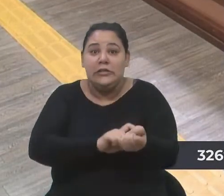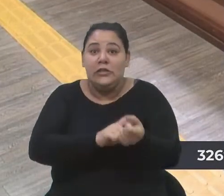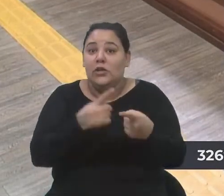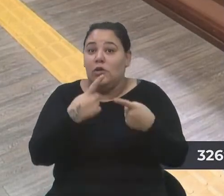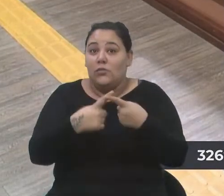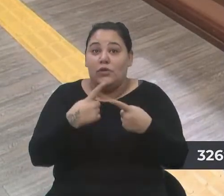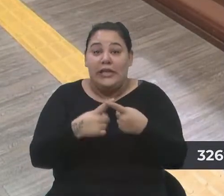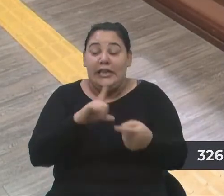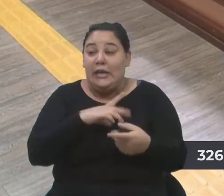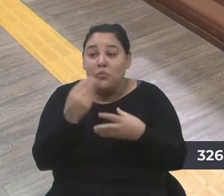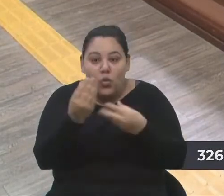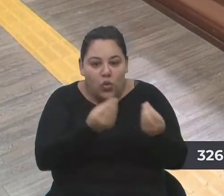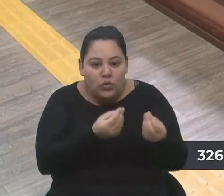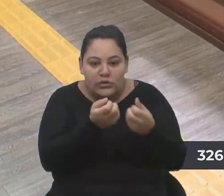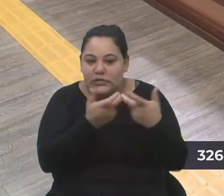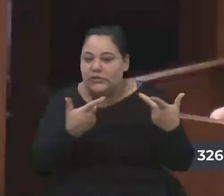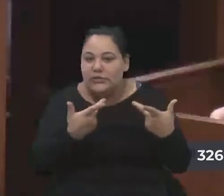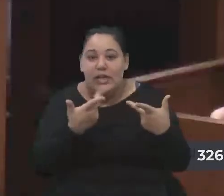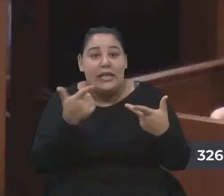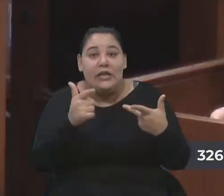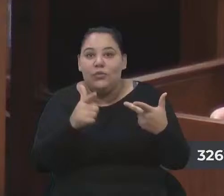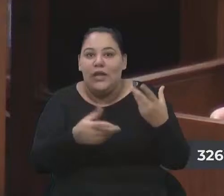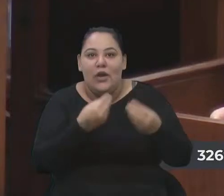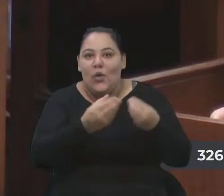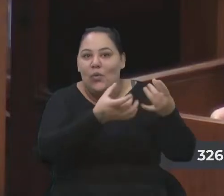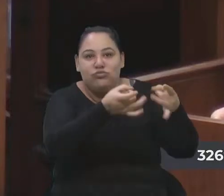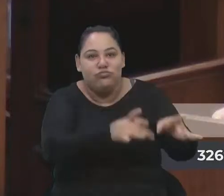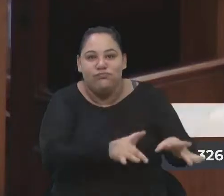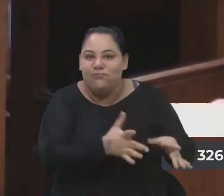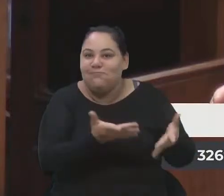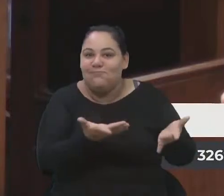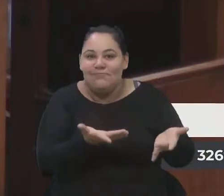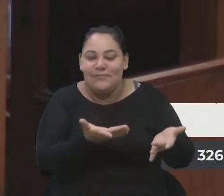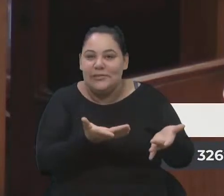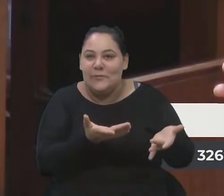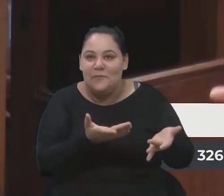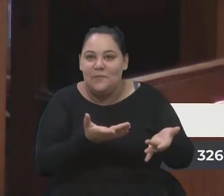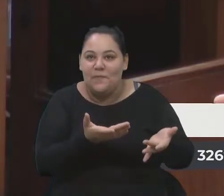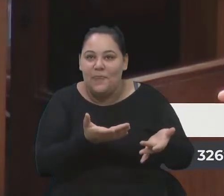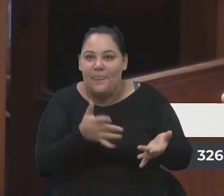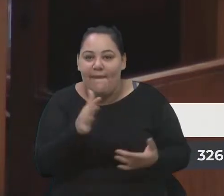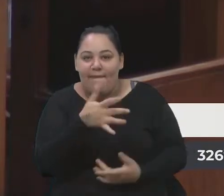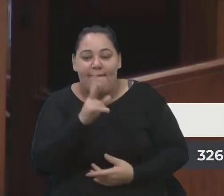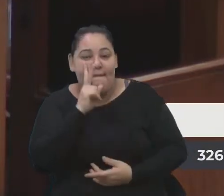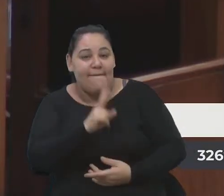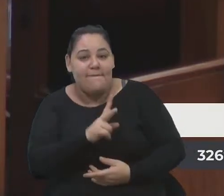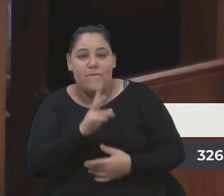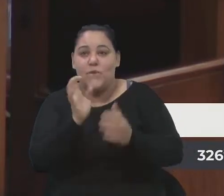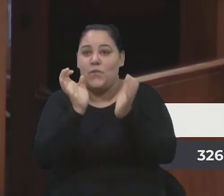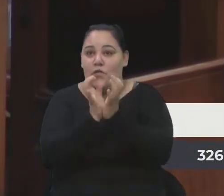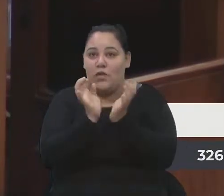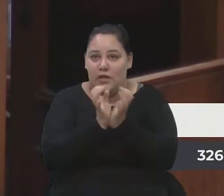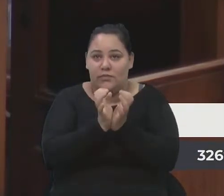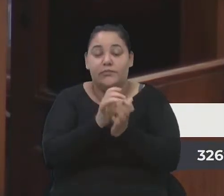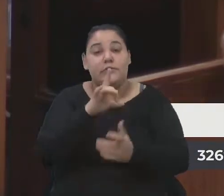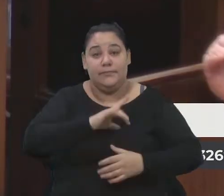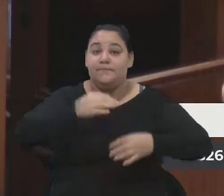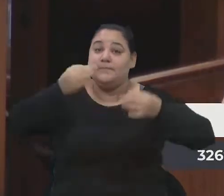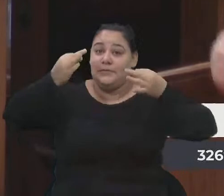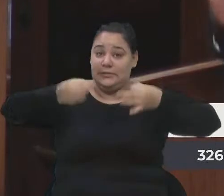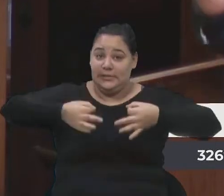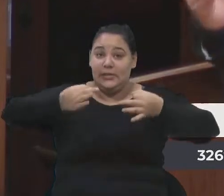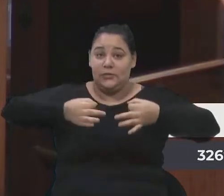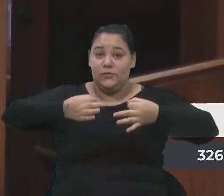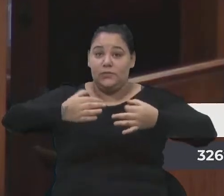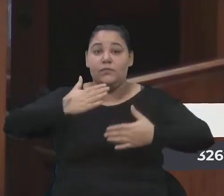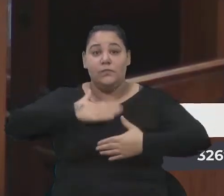é grande e não tem aonde colocar. E aí, muitas vezes, eu vejo colegas com toda a razão, né,